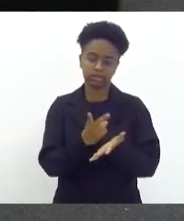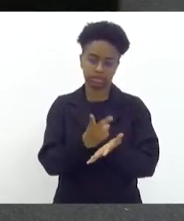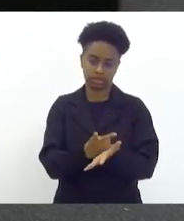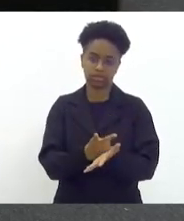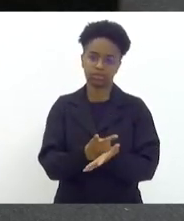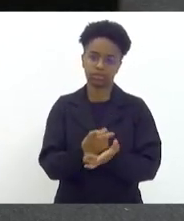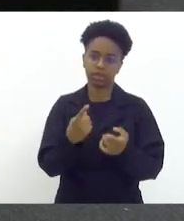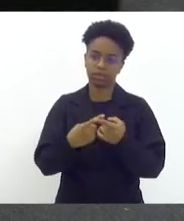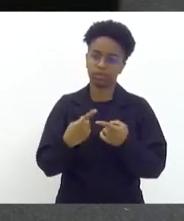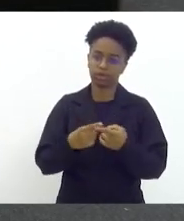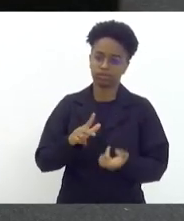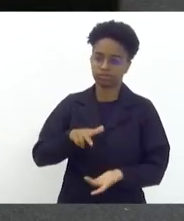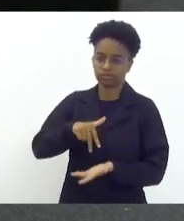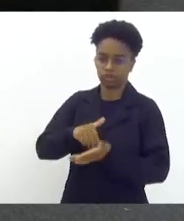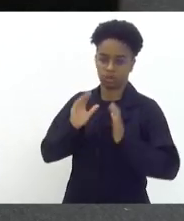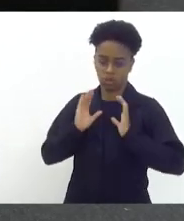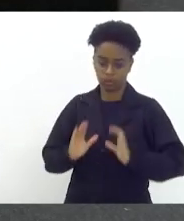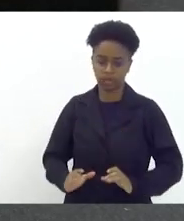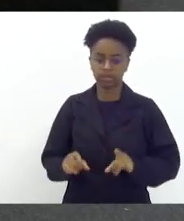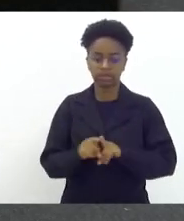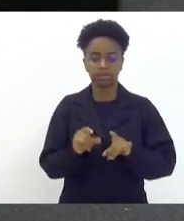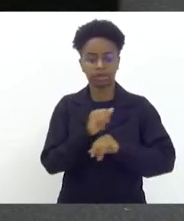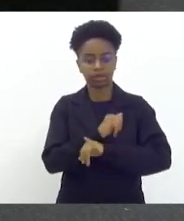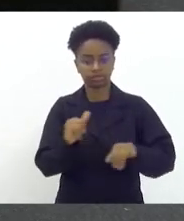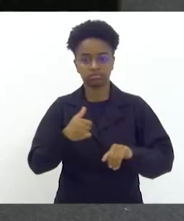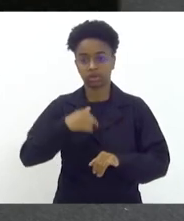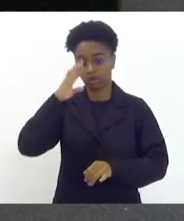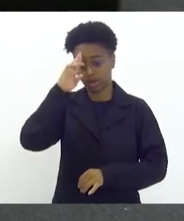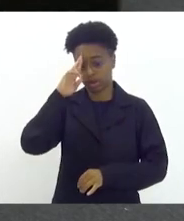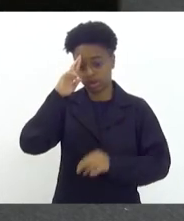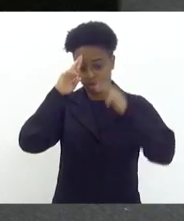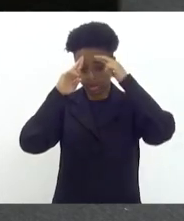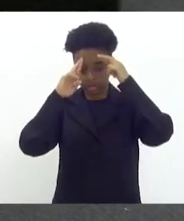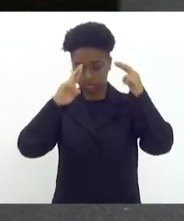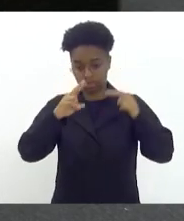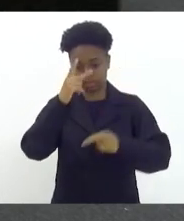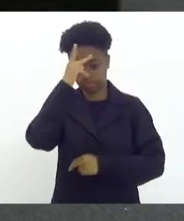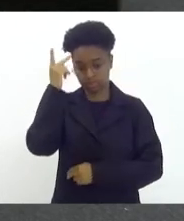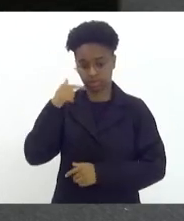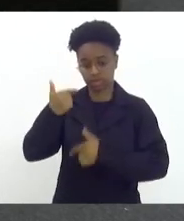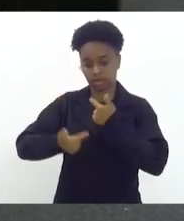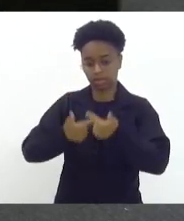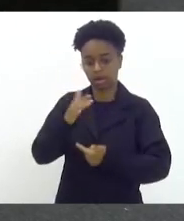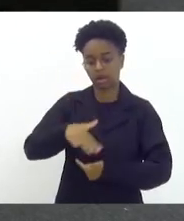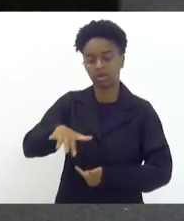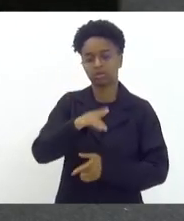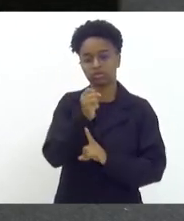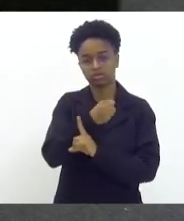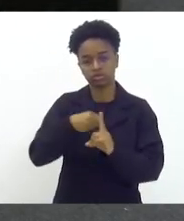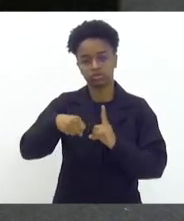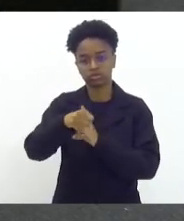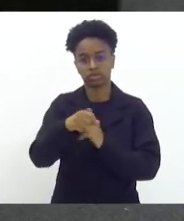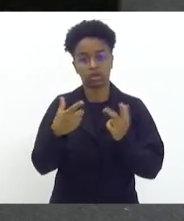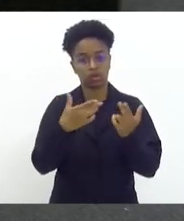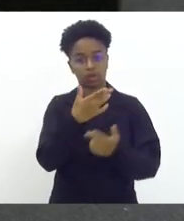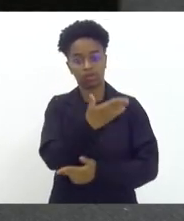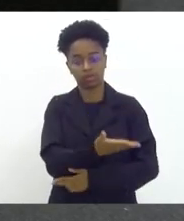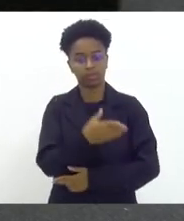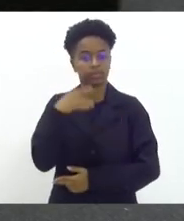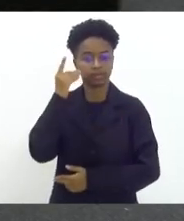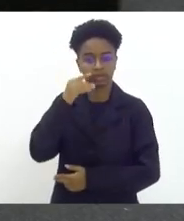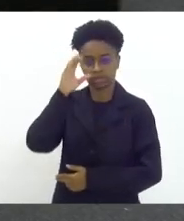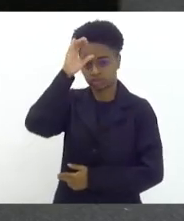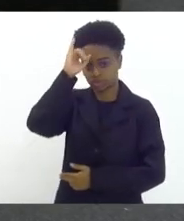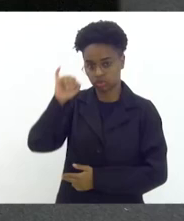pela pela postura e dizer que eu respeito muito as pessoas que trabalham pelo social como é o histórico da senhora deputada tia